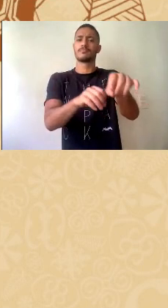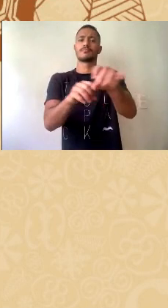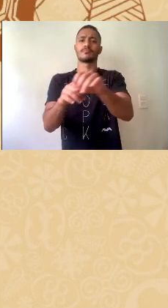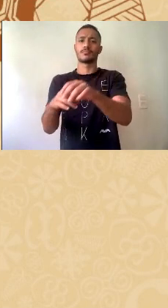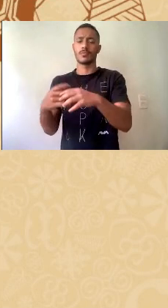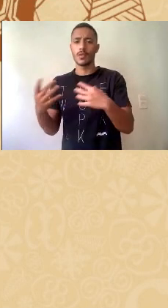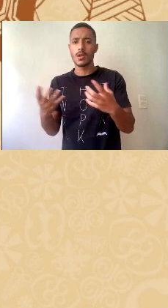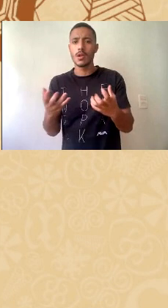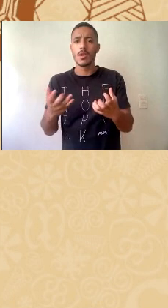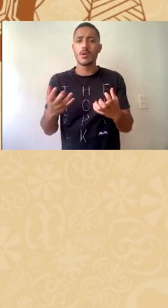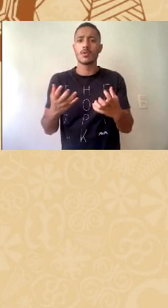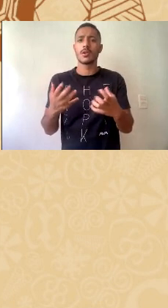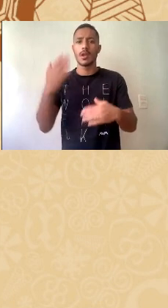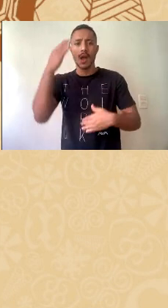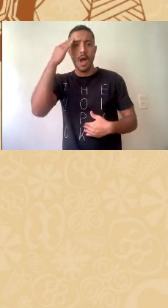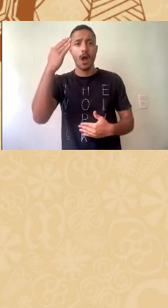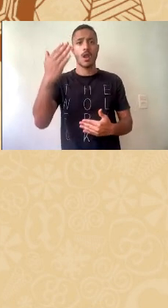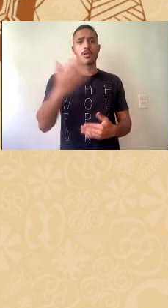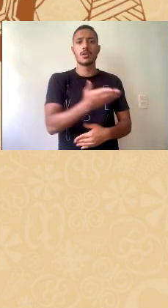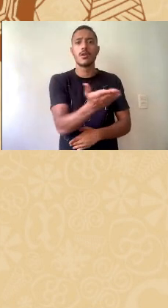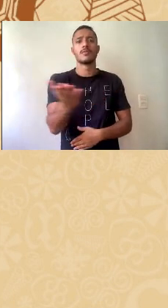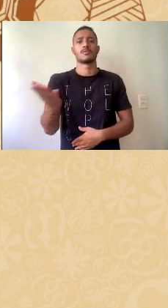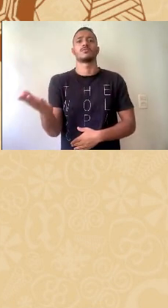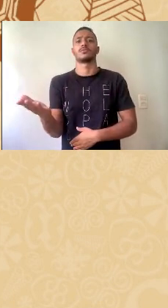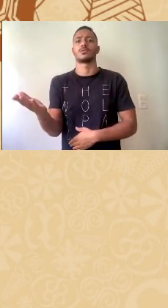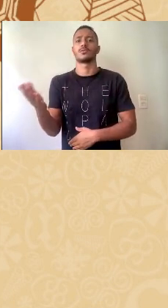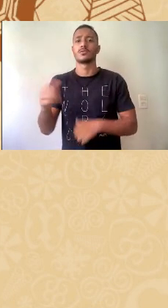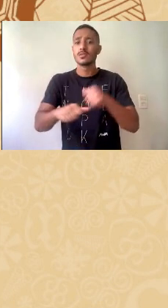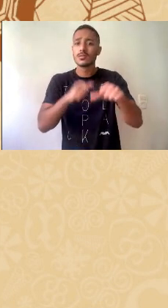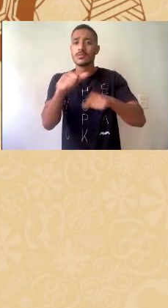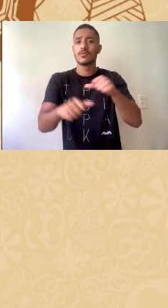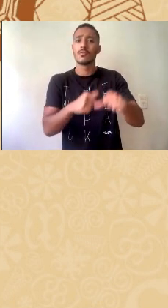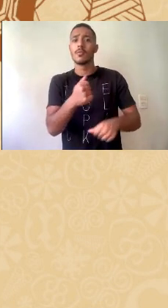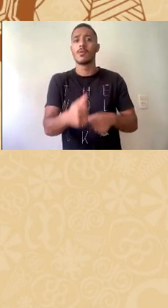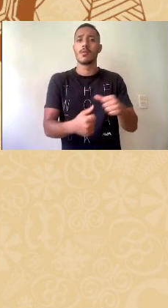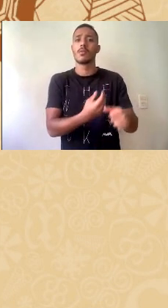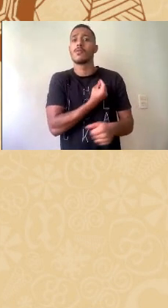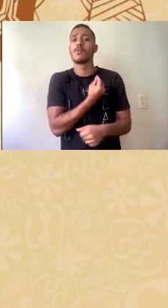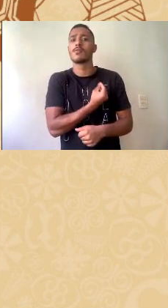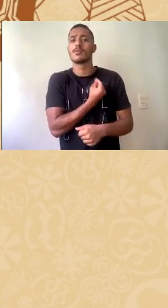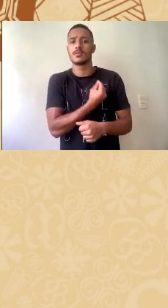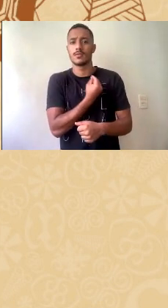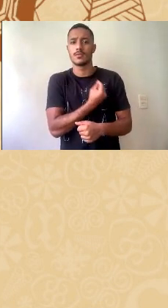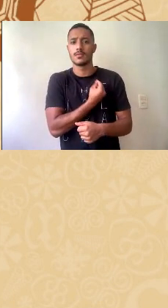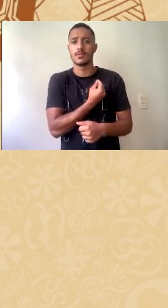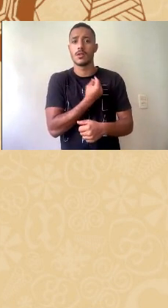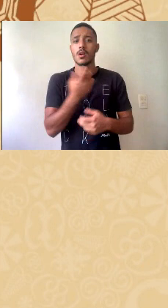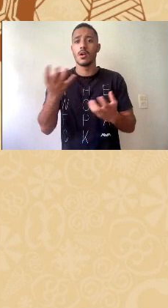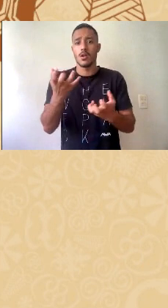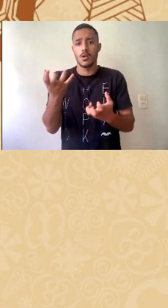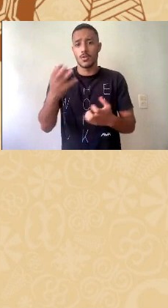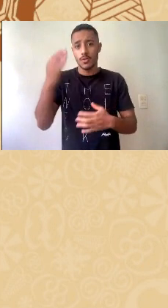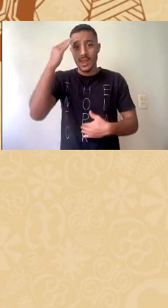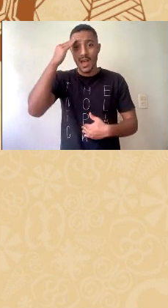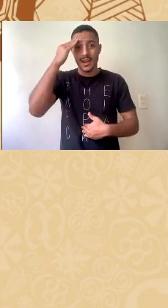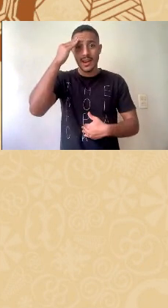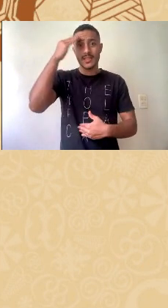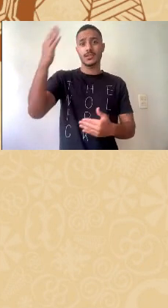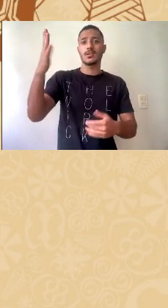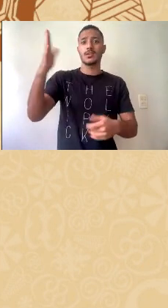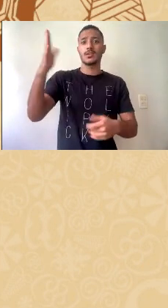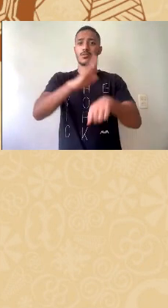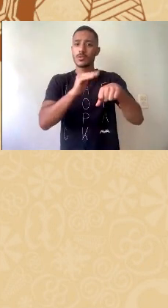aí, na medida do tempo, transformando vidas. Eu queria, obviamente, agradecer o convite, né, e a confiança de estar